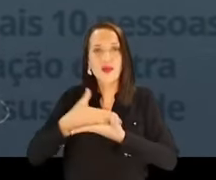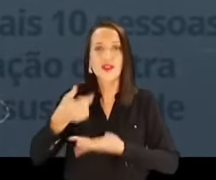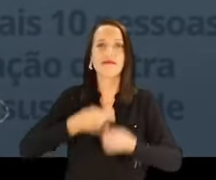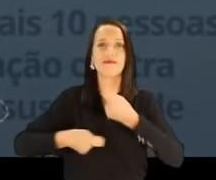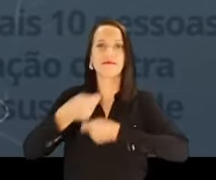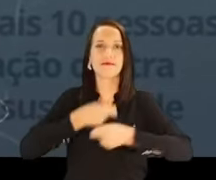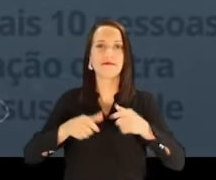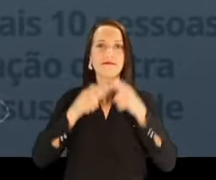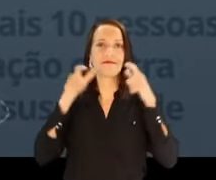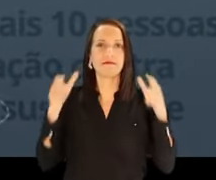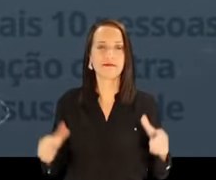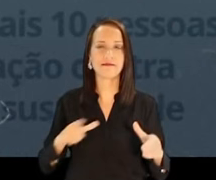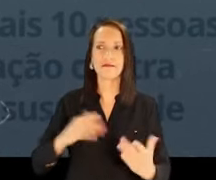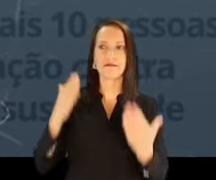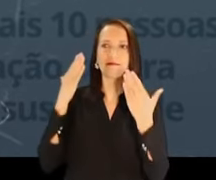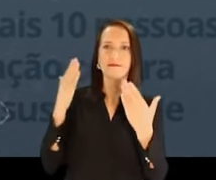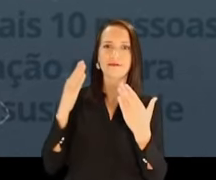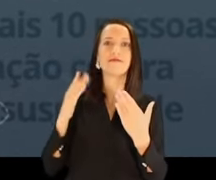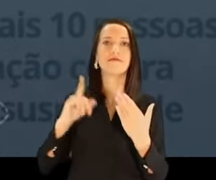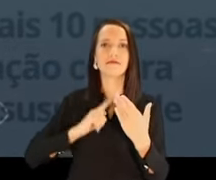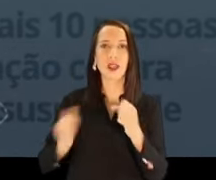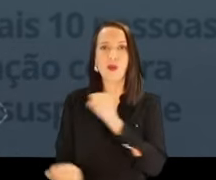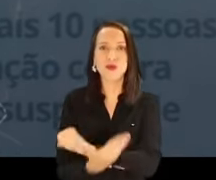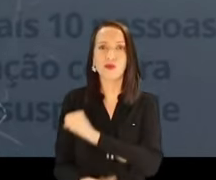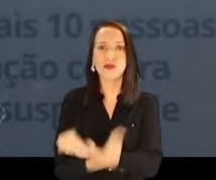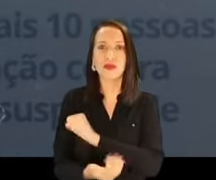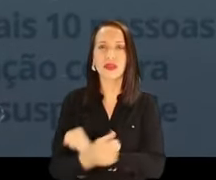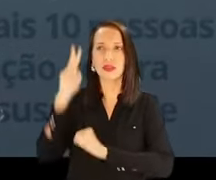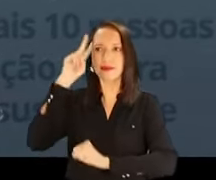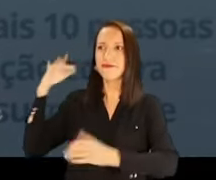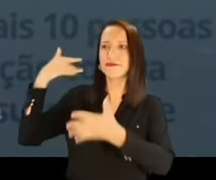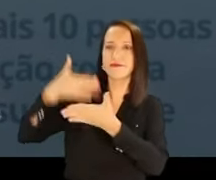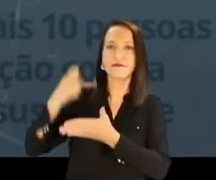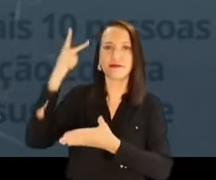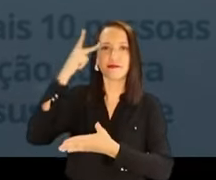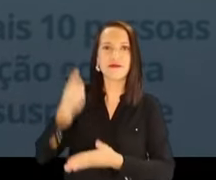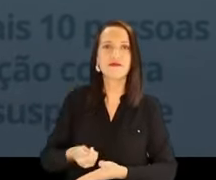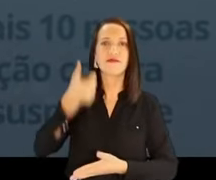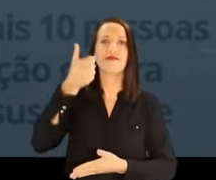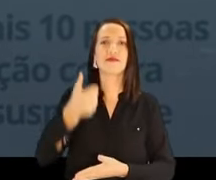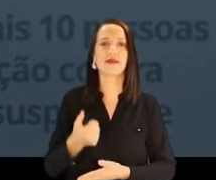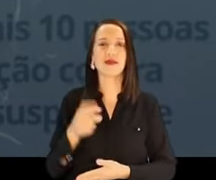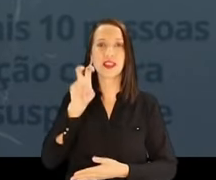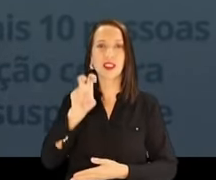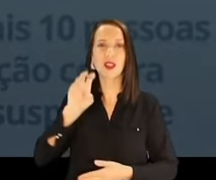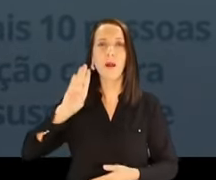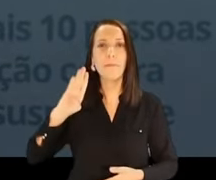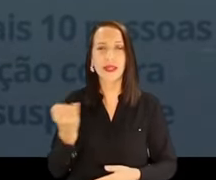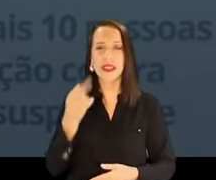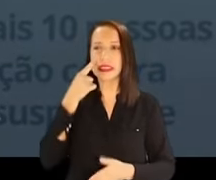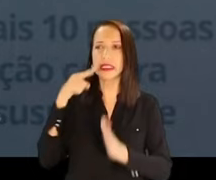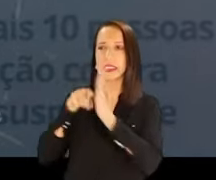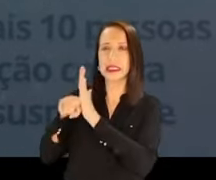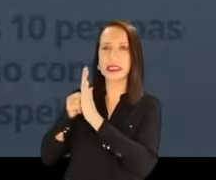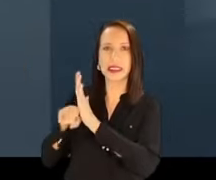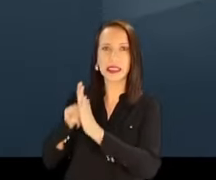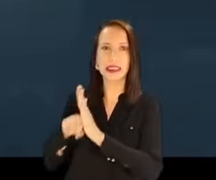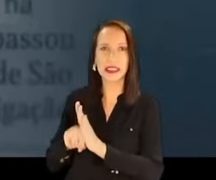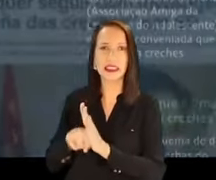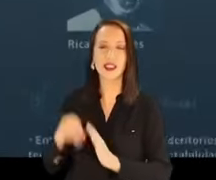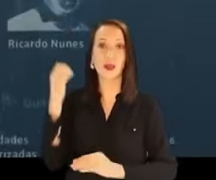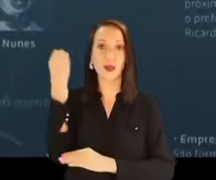começa a gestão com o maior número de suspeitas de corrupção da história de São Paulo. São quase 5 bilhões em